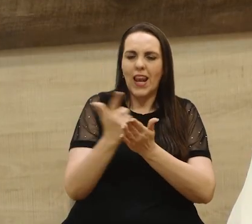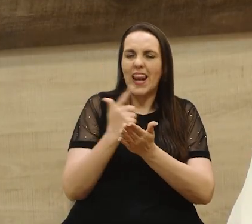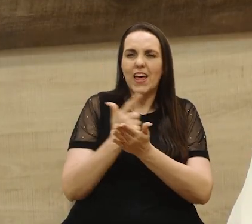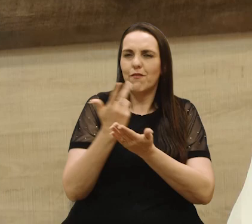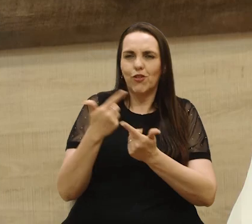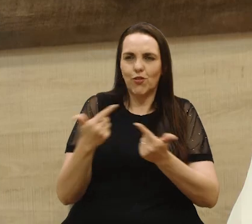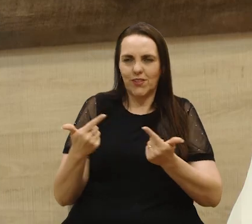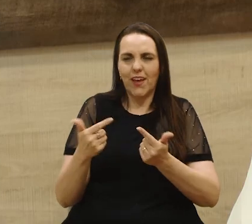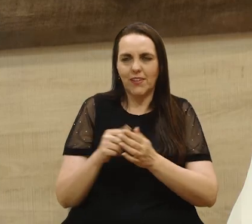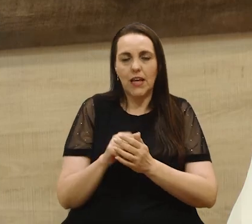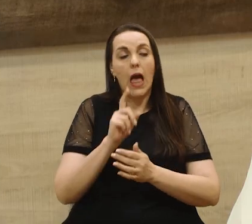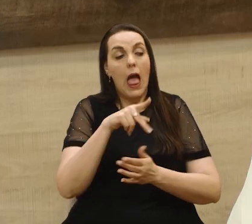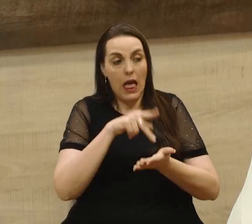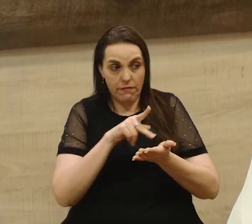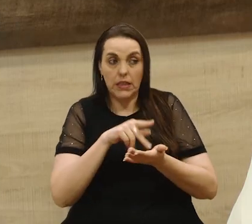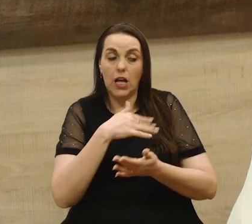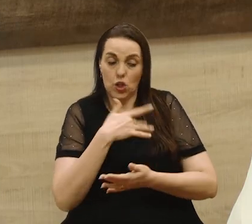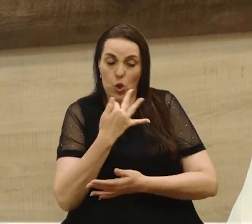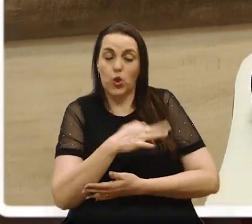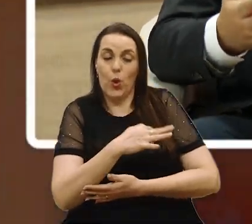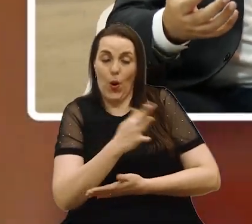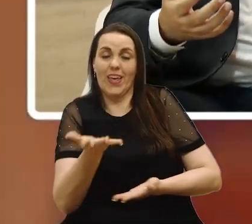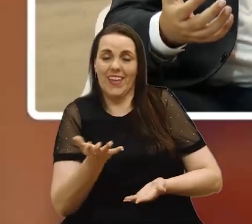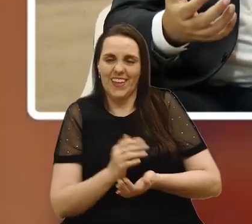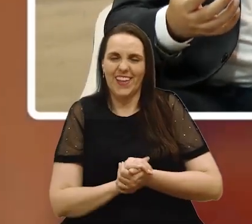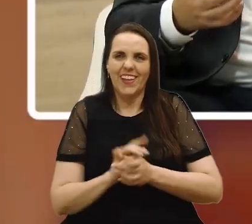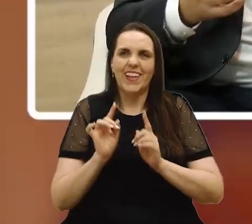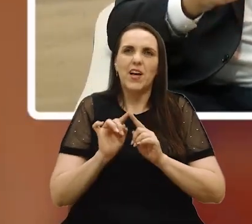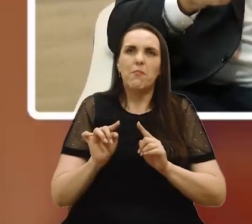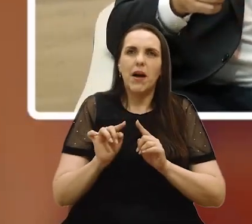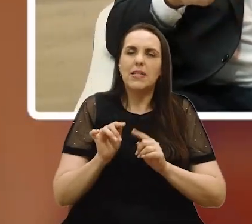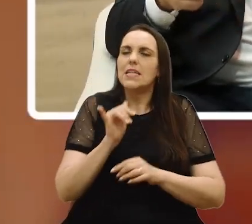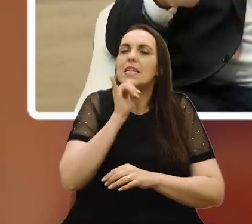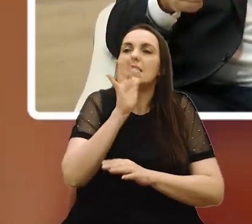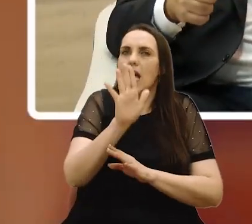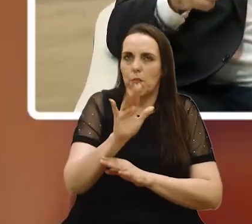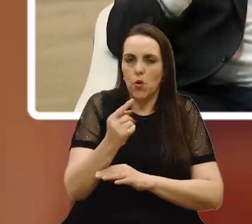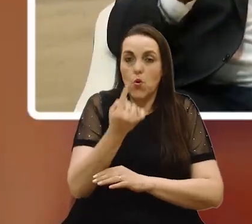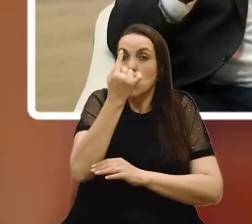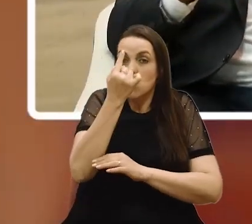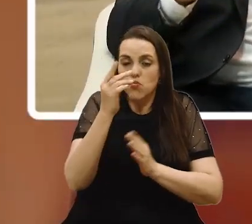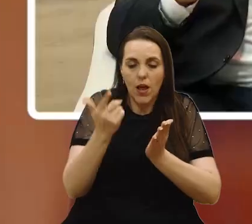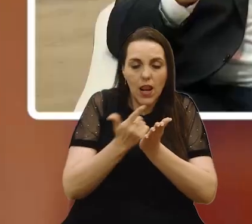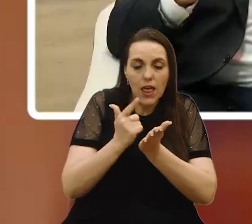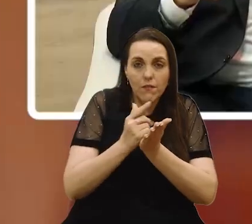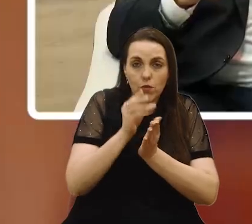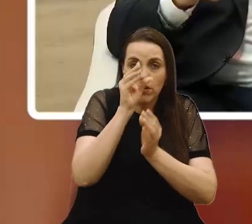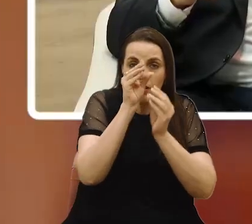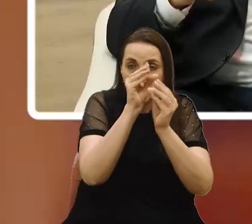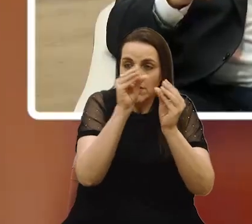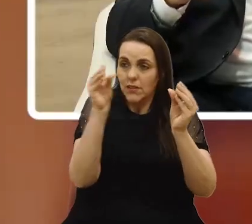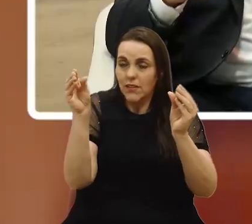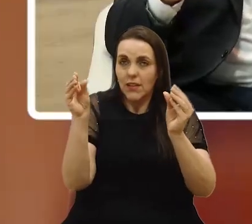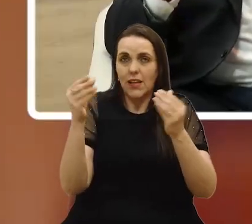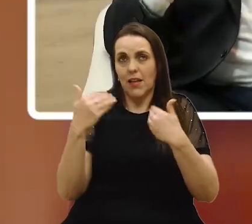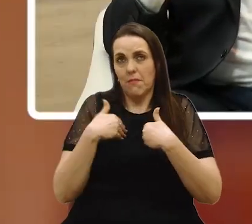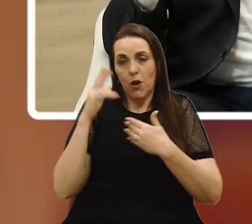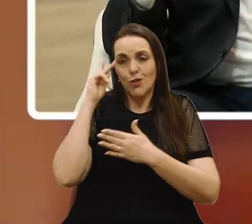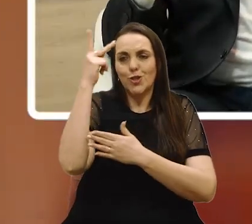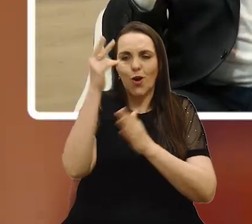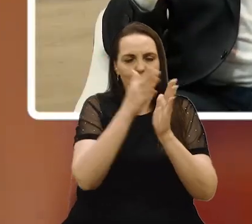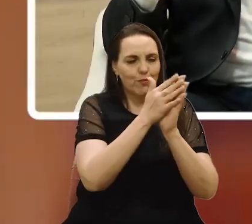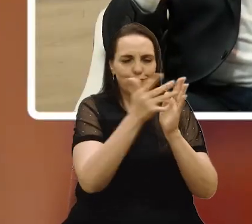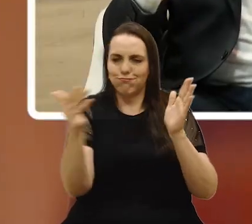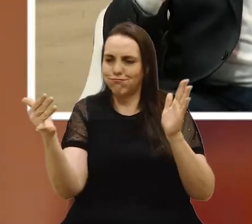livros. Isso seria doloroso. Não, entende aquilo ali. Não, mas aquele exemplo, que seja um exemplar só na tua estante. Exatamente. Aqui é o